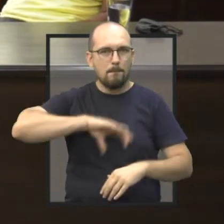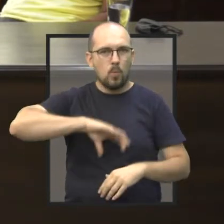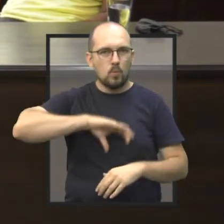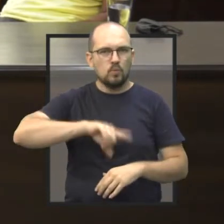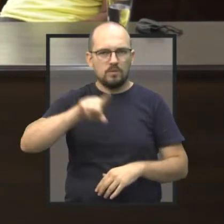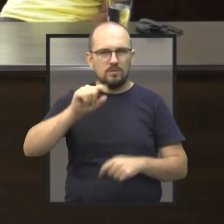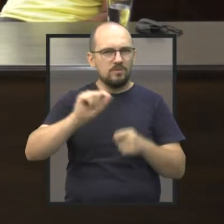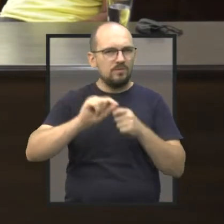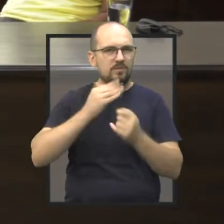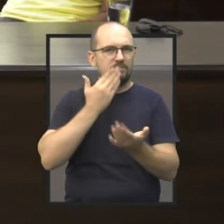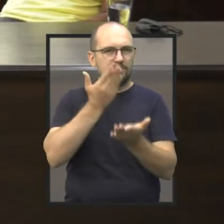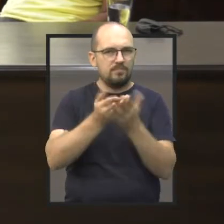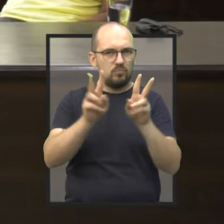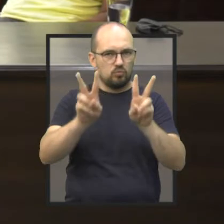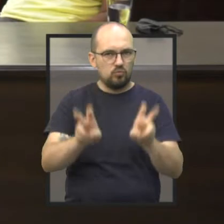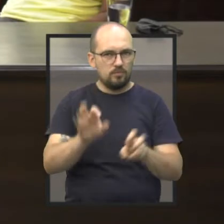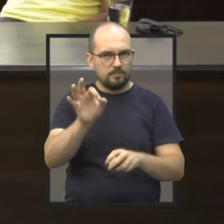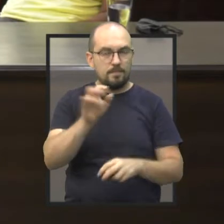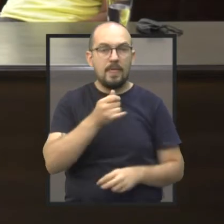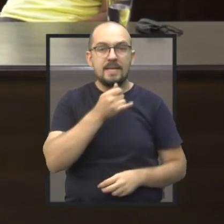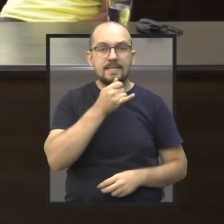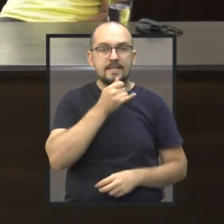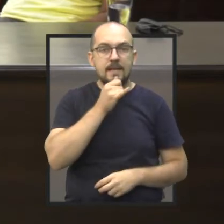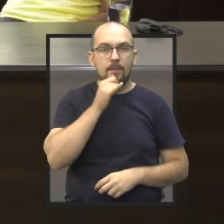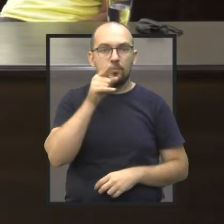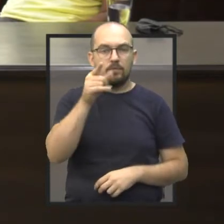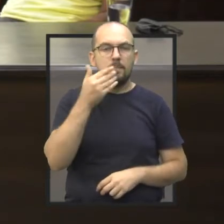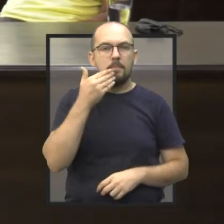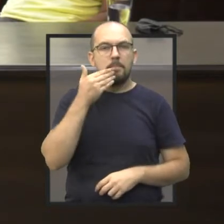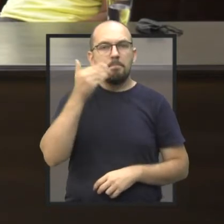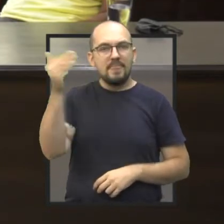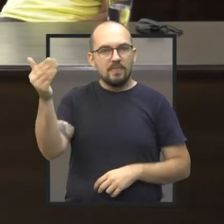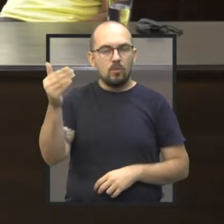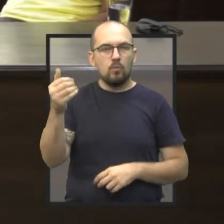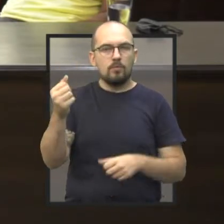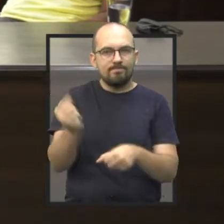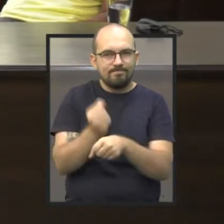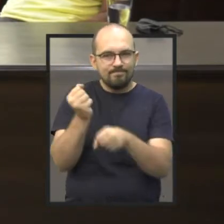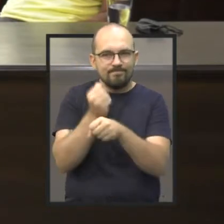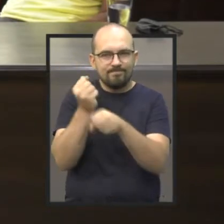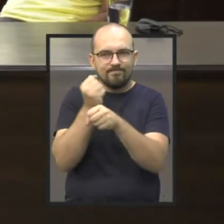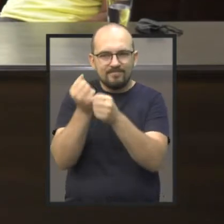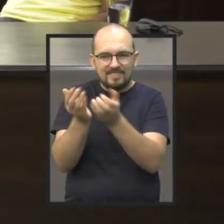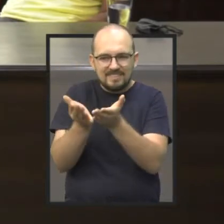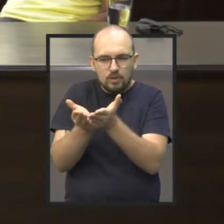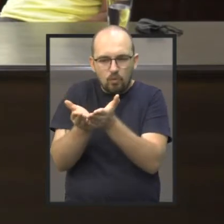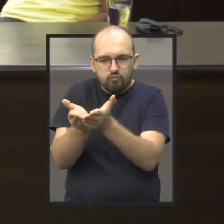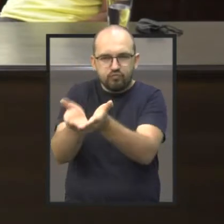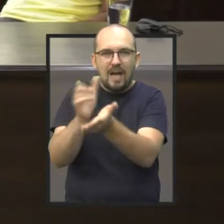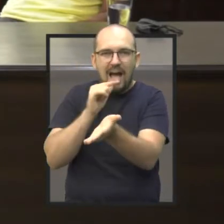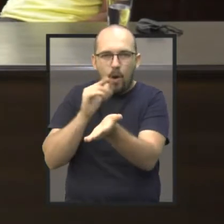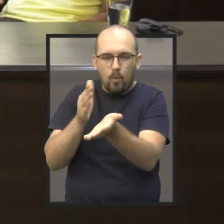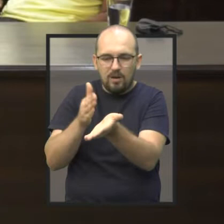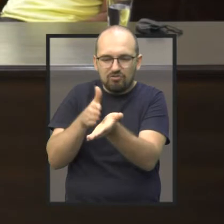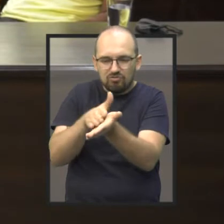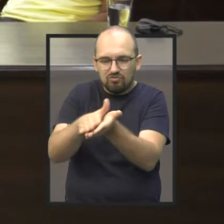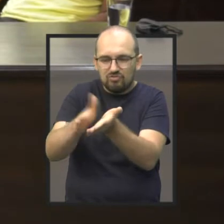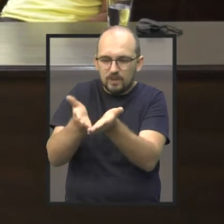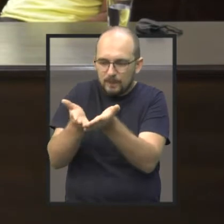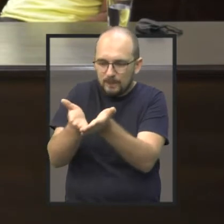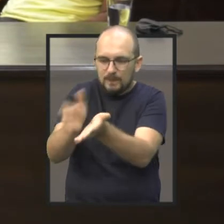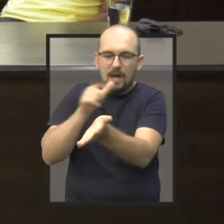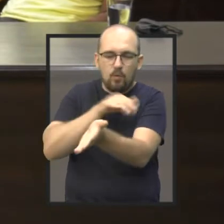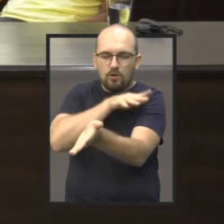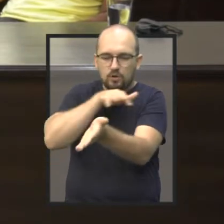dizem respeito a essa situação. Como, por exemplo, o senhor solicitou a instalação de um sarjetão para escoamento de água na rua Antônio